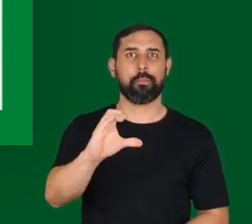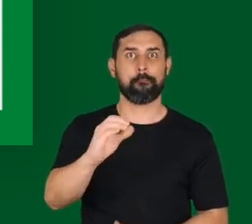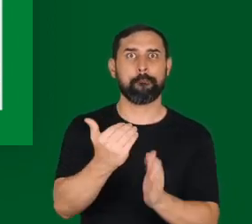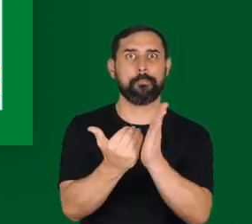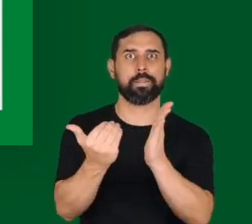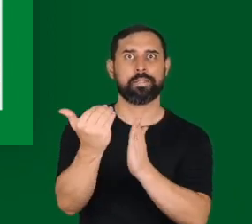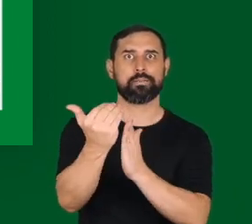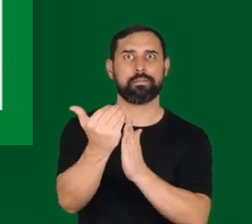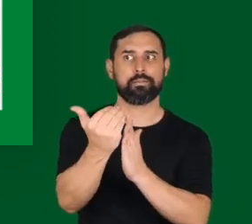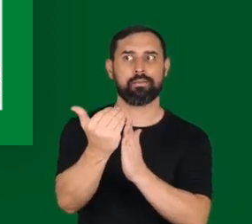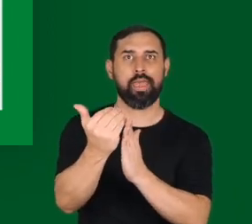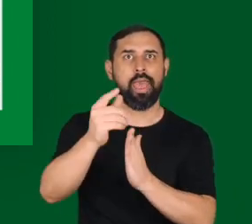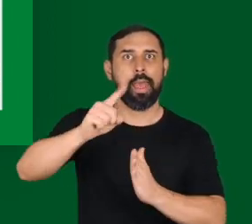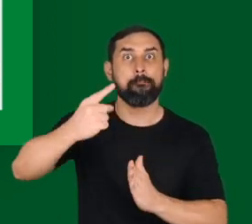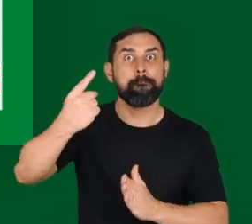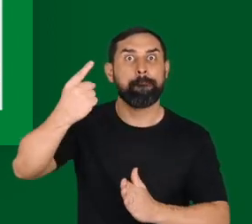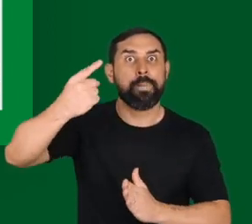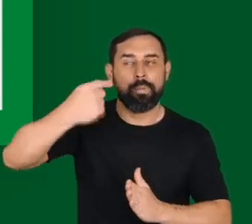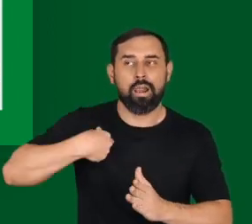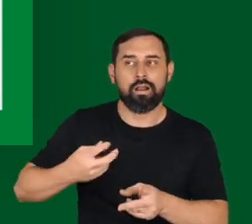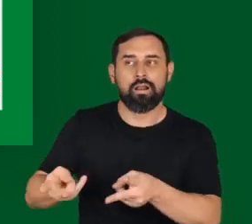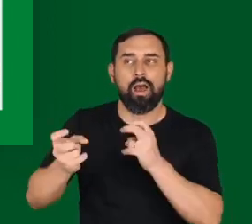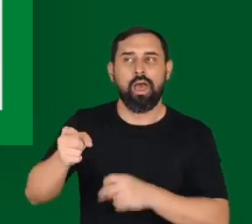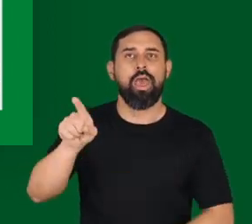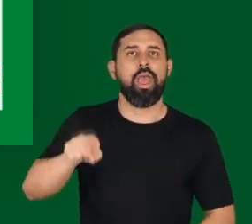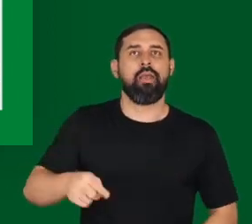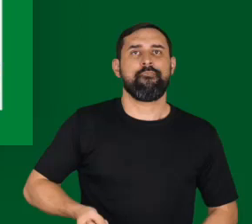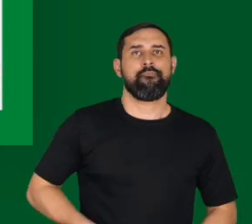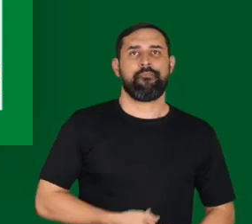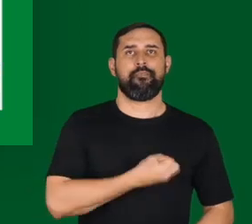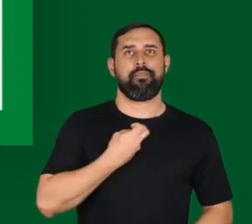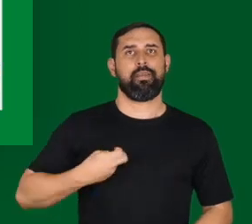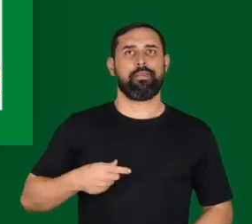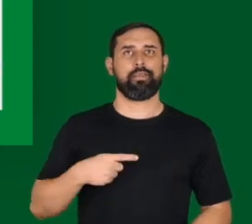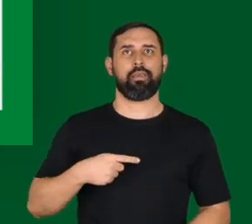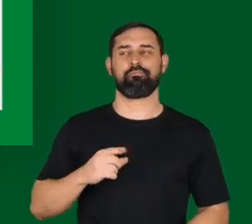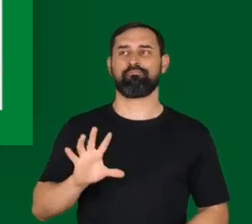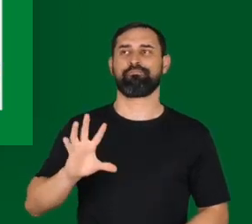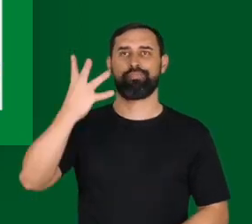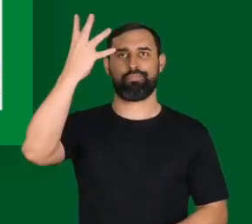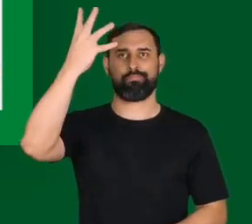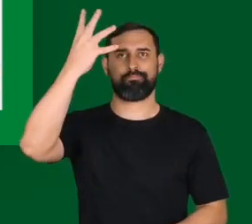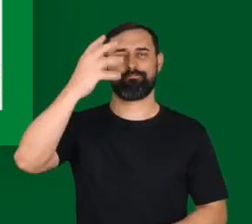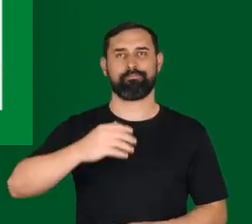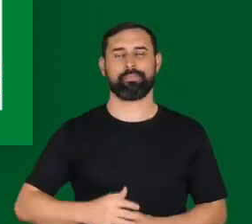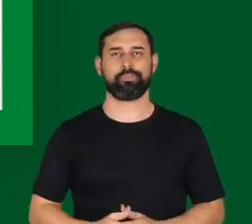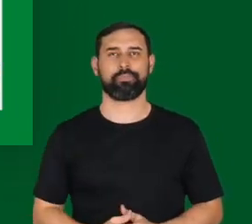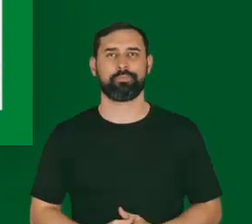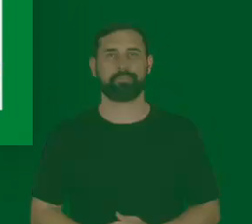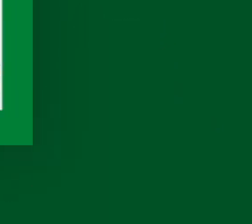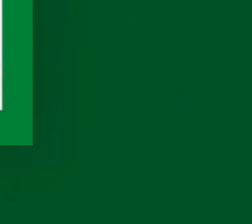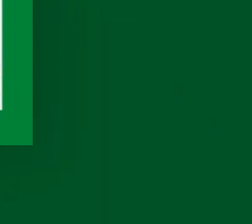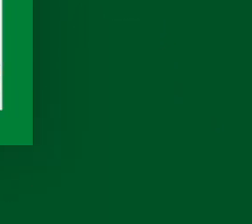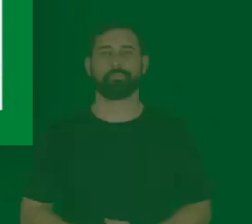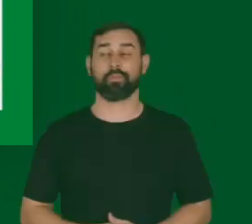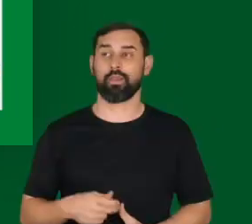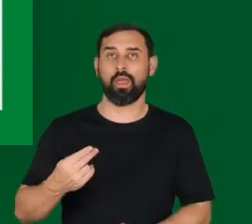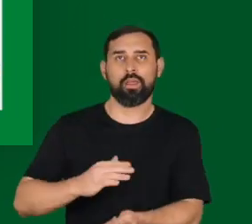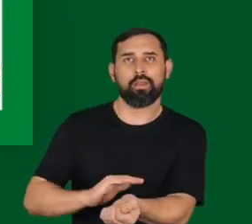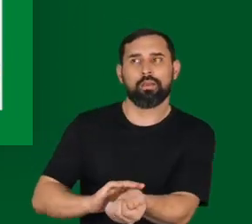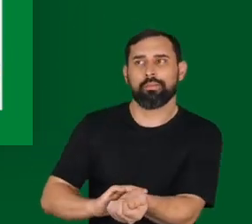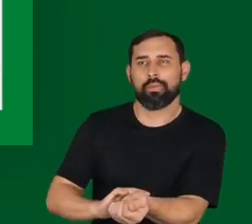então, aumento da frequência cardíaca, tá? Então, é o primeiro sinal que a gente vai verificar de choque hipovolêmico. Os